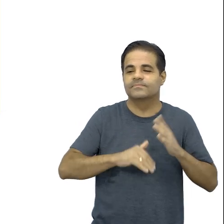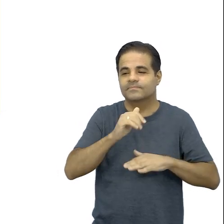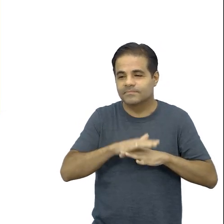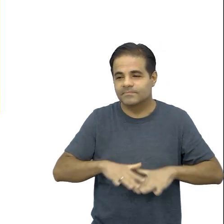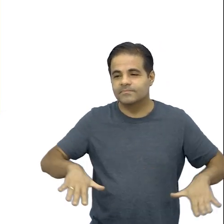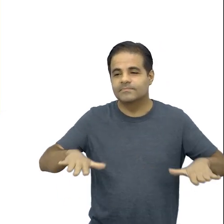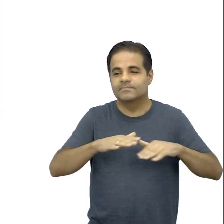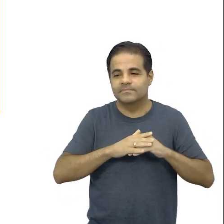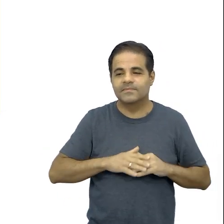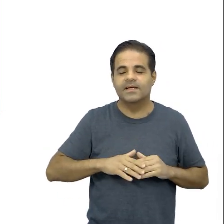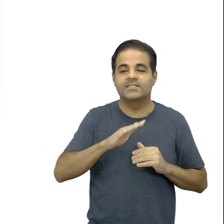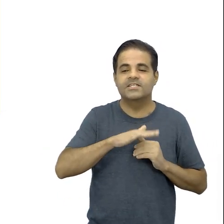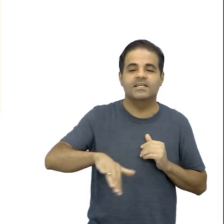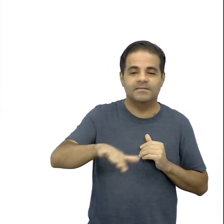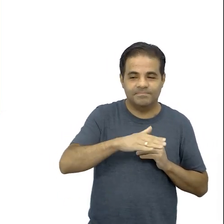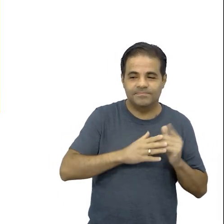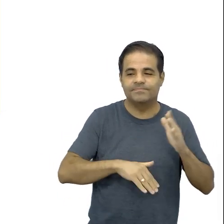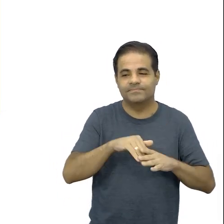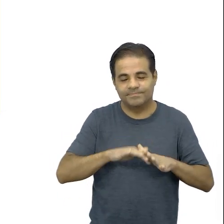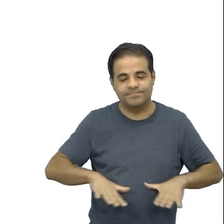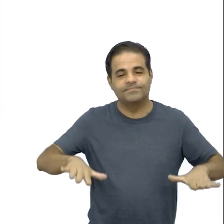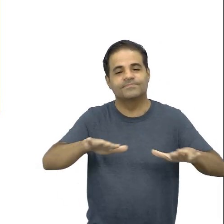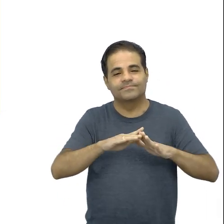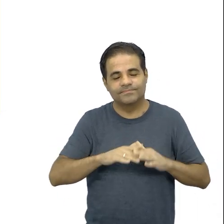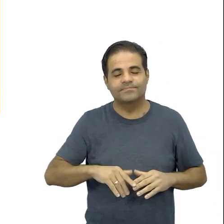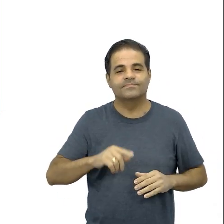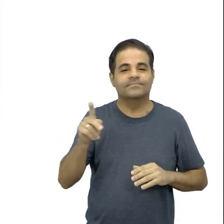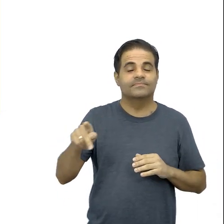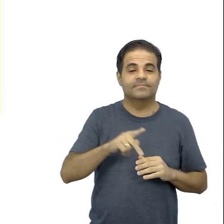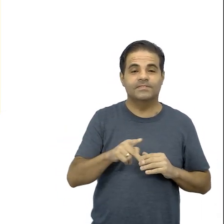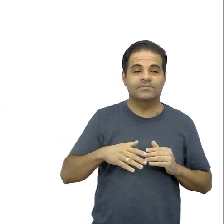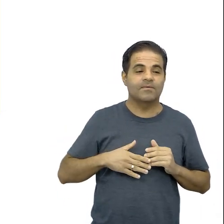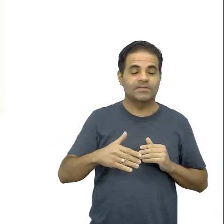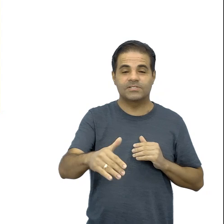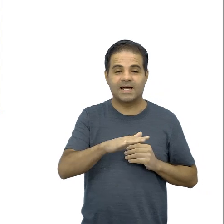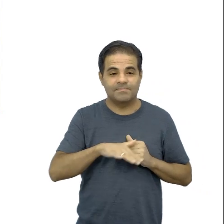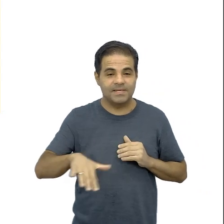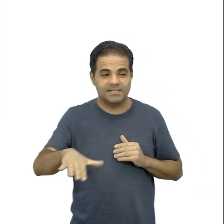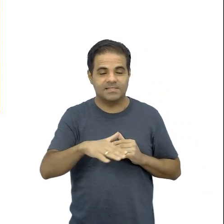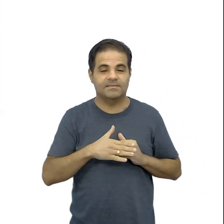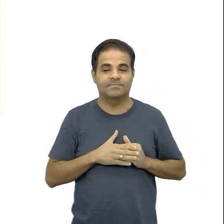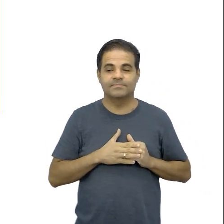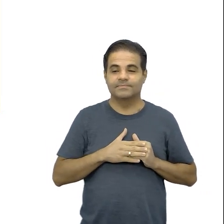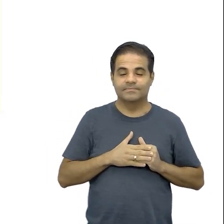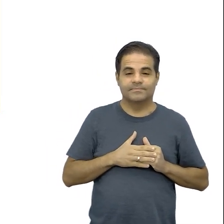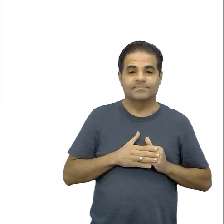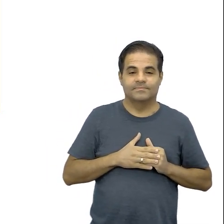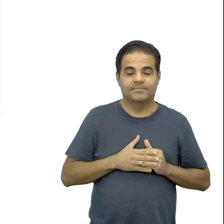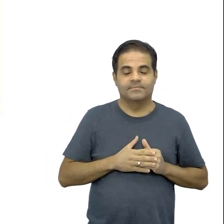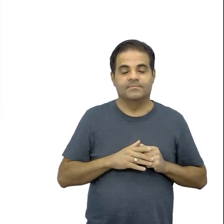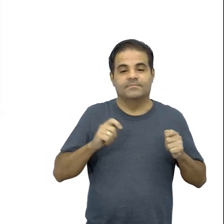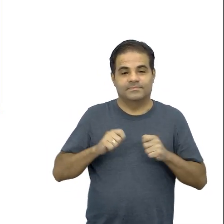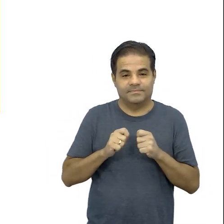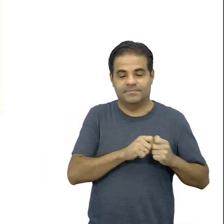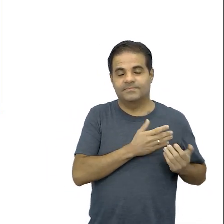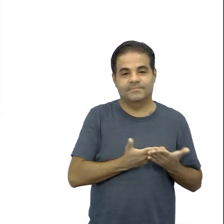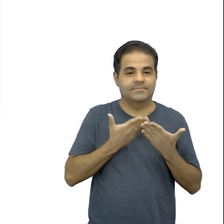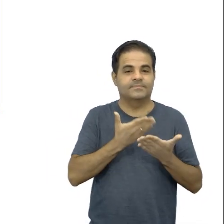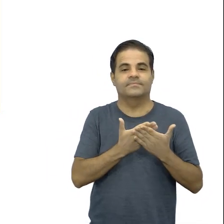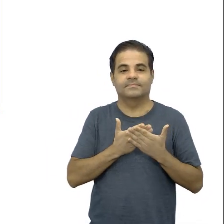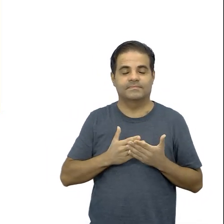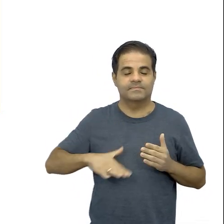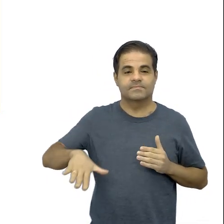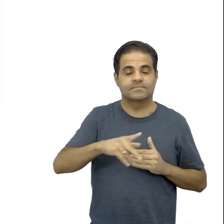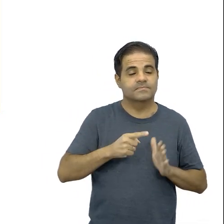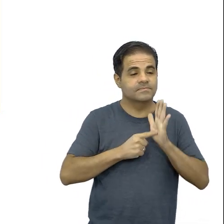os estudantes. Então, a questão é proposta pelo professor e os procedimentos e soluções são realizados pelos estudantes. Isso quer